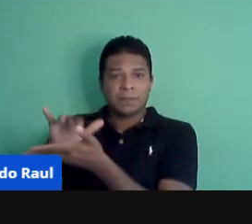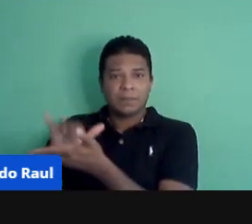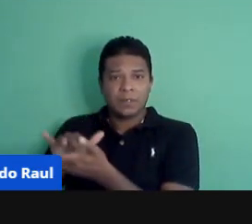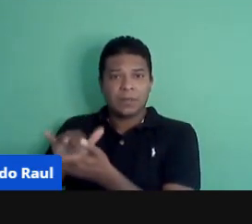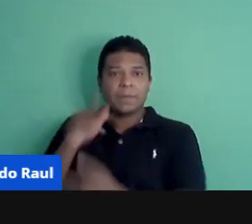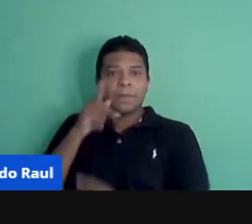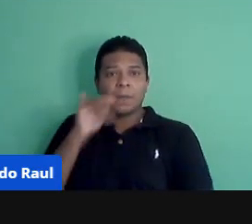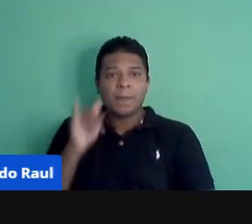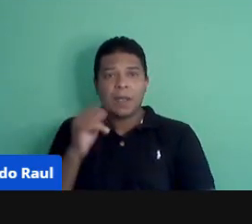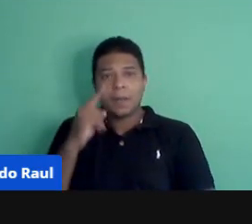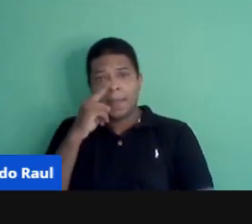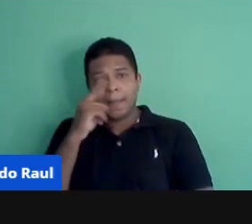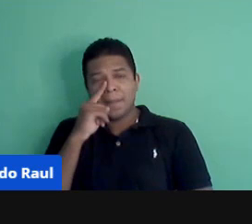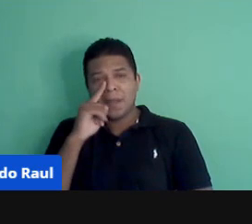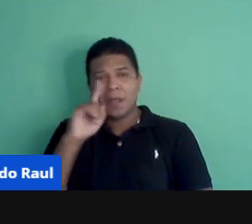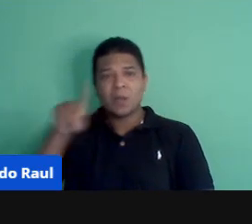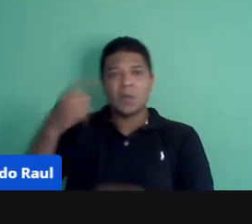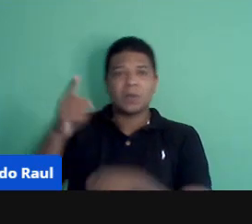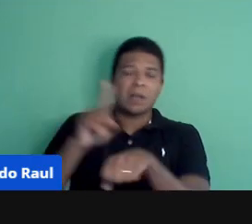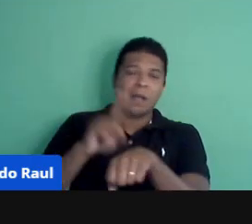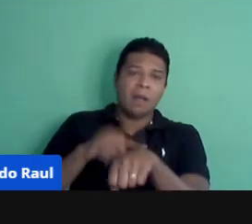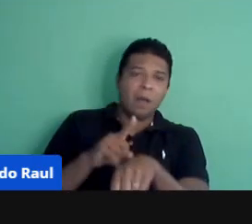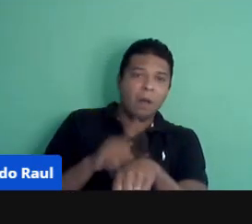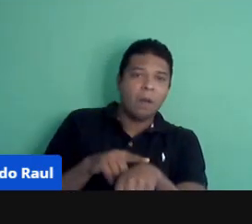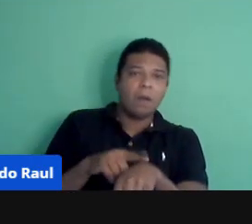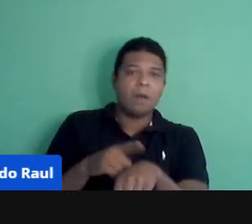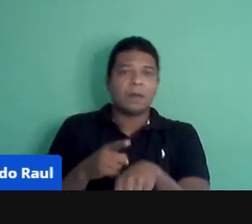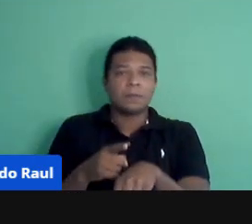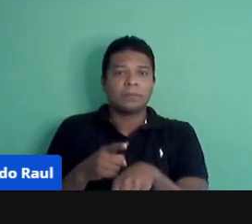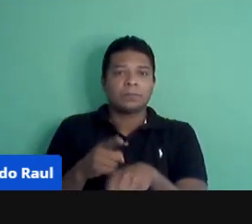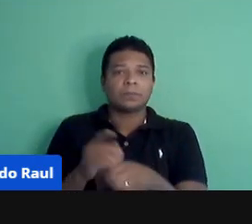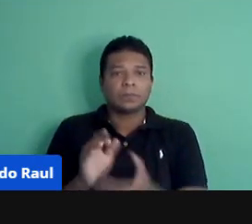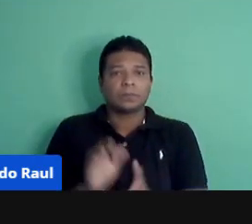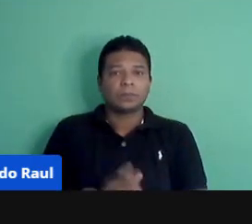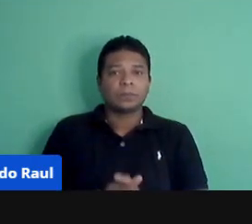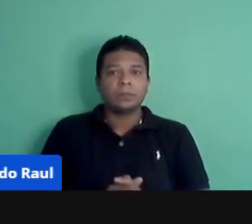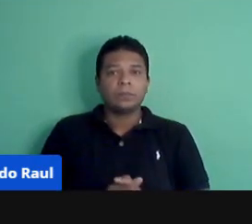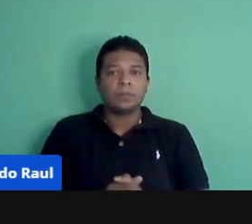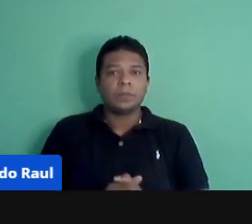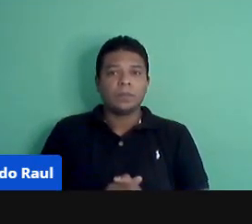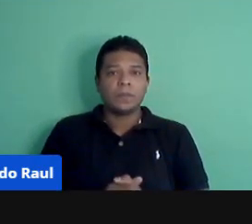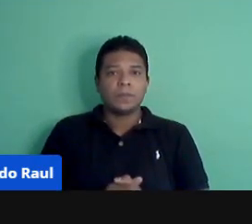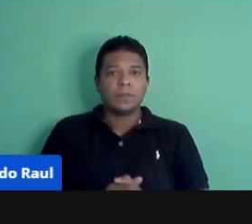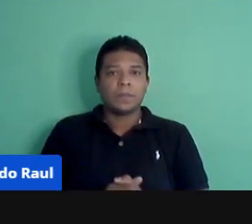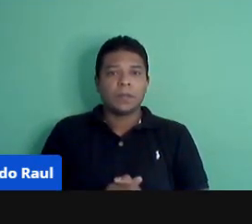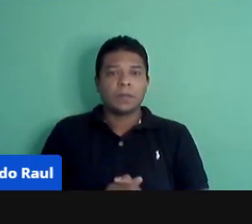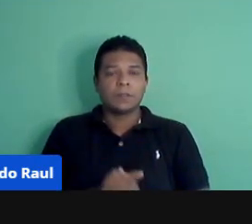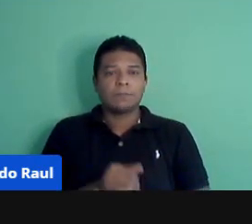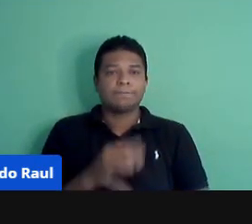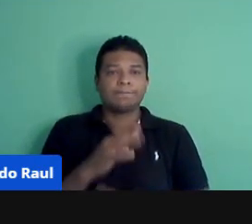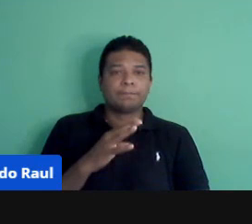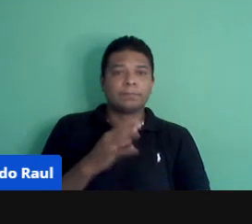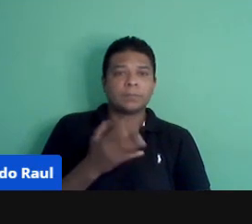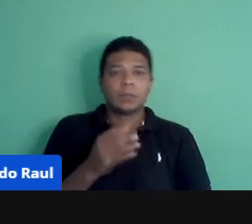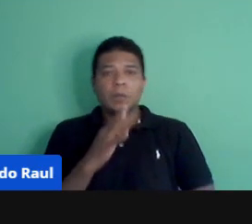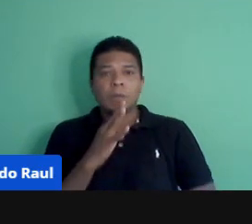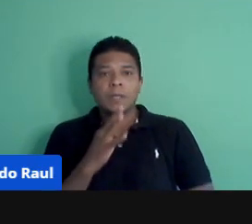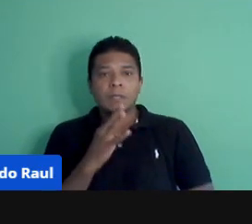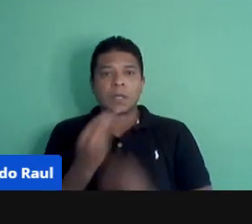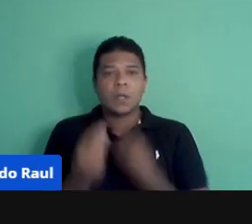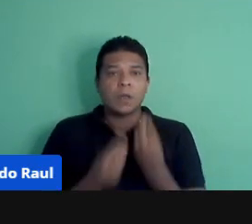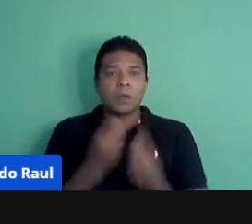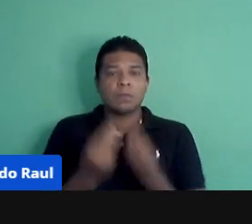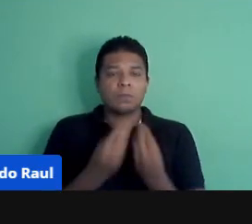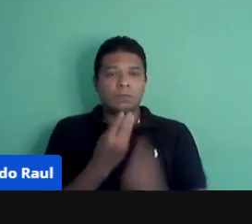momento, né? Então, assim, justamente esse conhecer dessa realidade